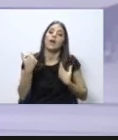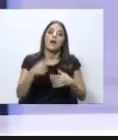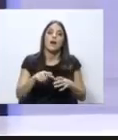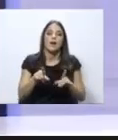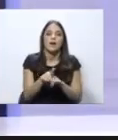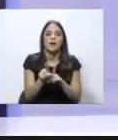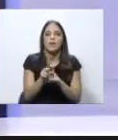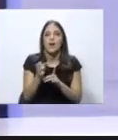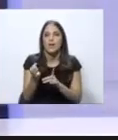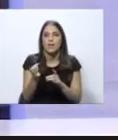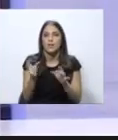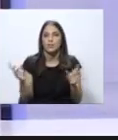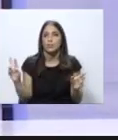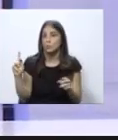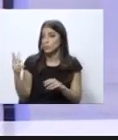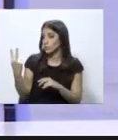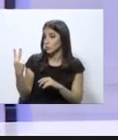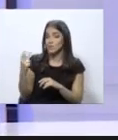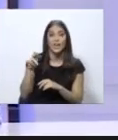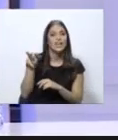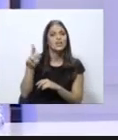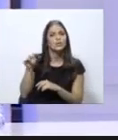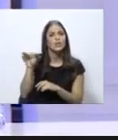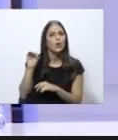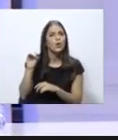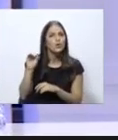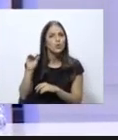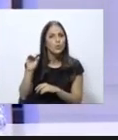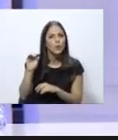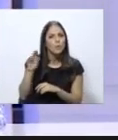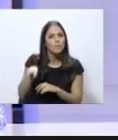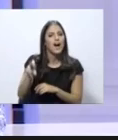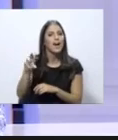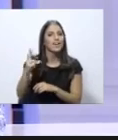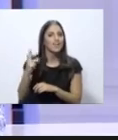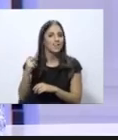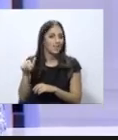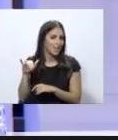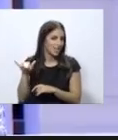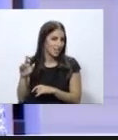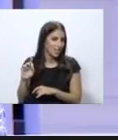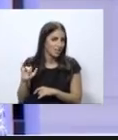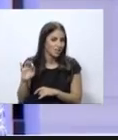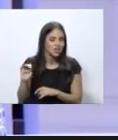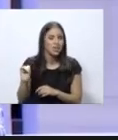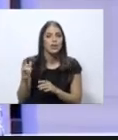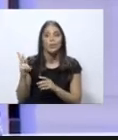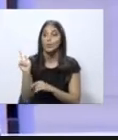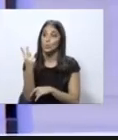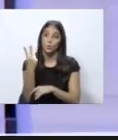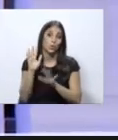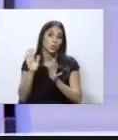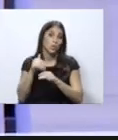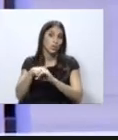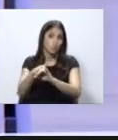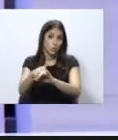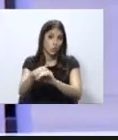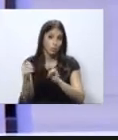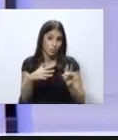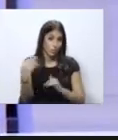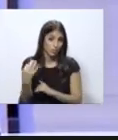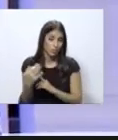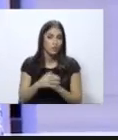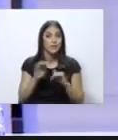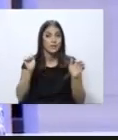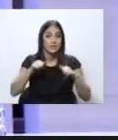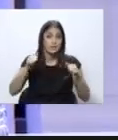António Martínez, que eles já foram colegas de equipa no West Ham. É verdade. Dá esse reencontro no Futebol Clube Porto. Muito bem, reencontro então entre